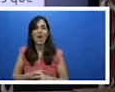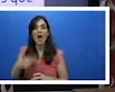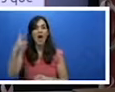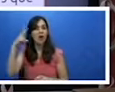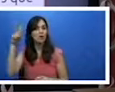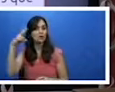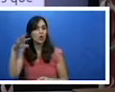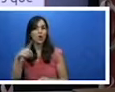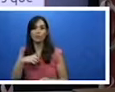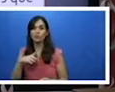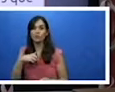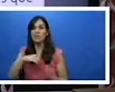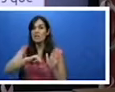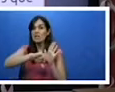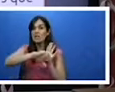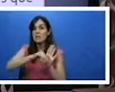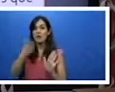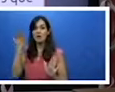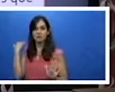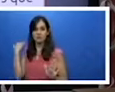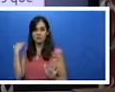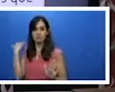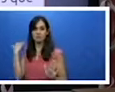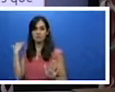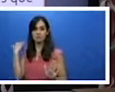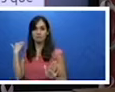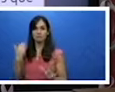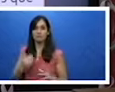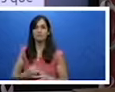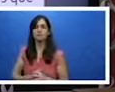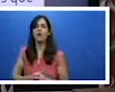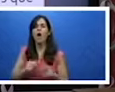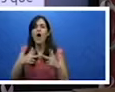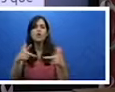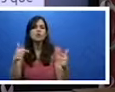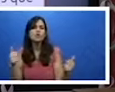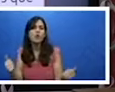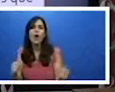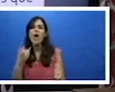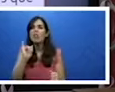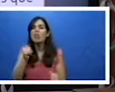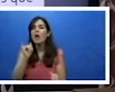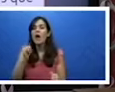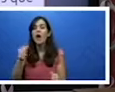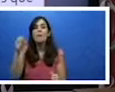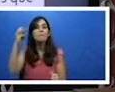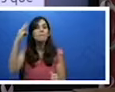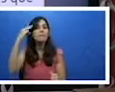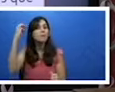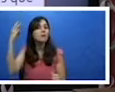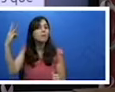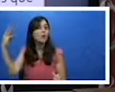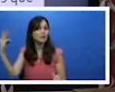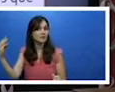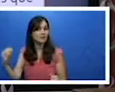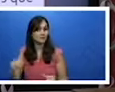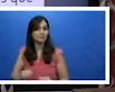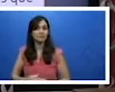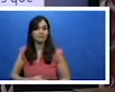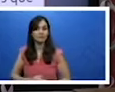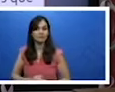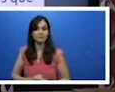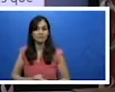ser desvendado. Ou seja, os fatos são narrados em forma de memória. A sequência